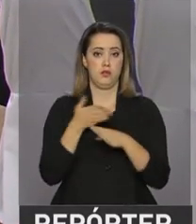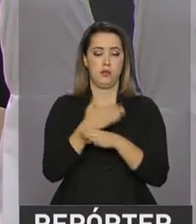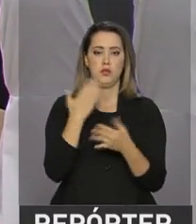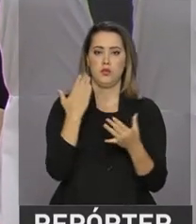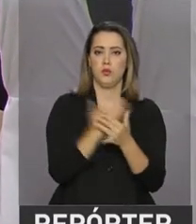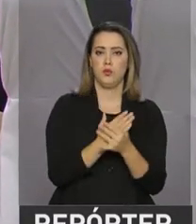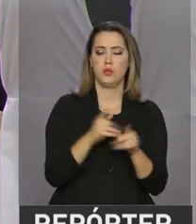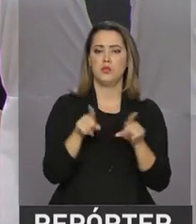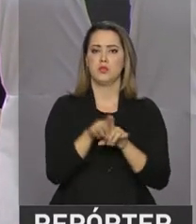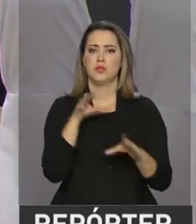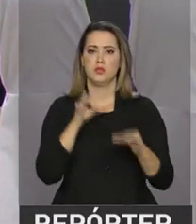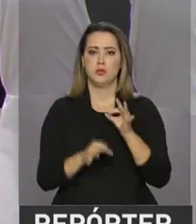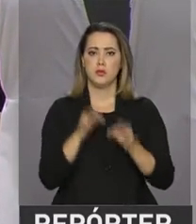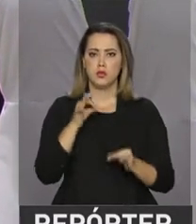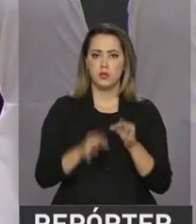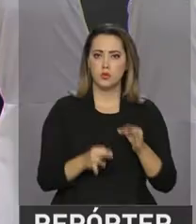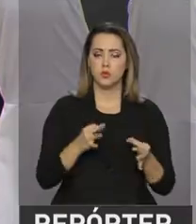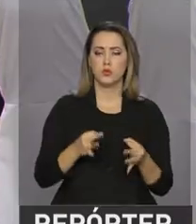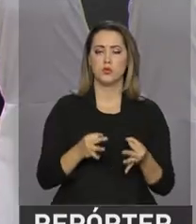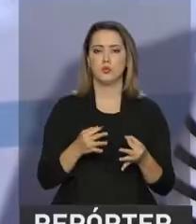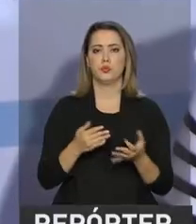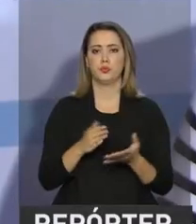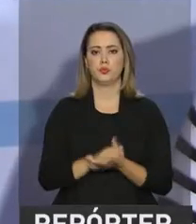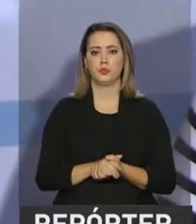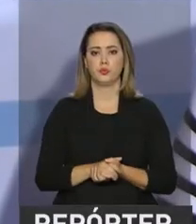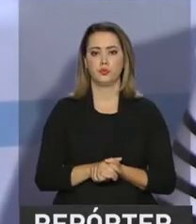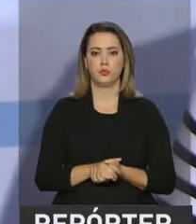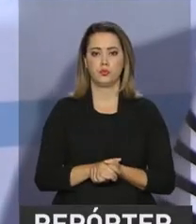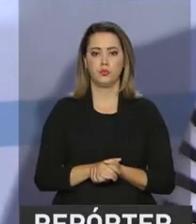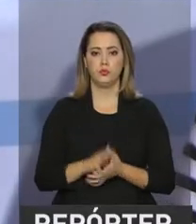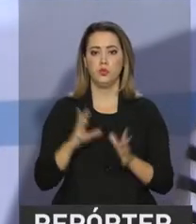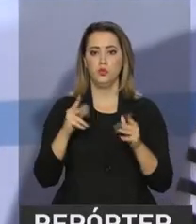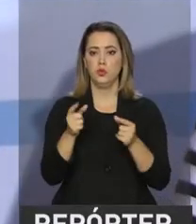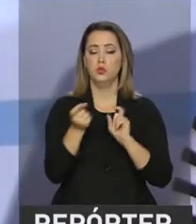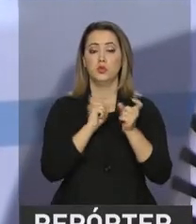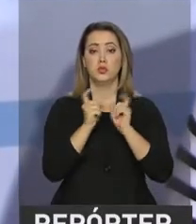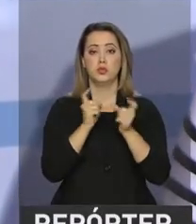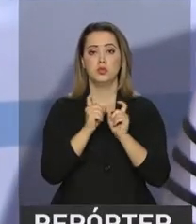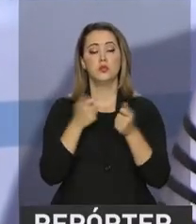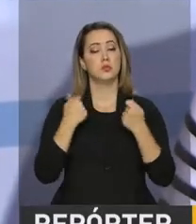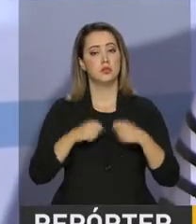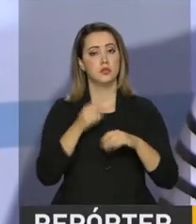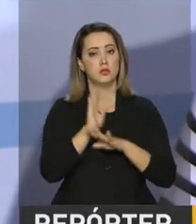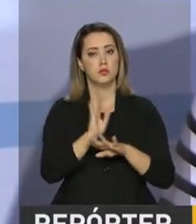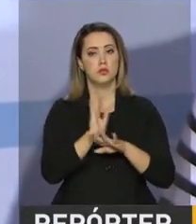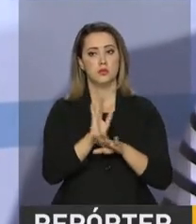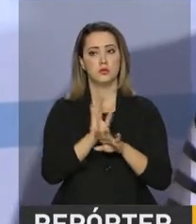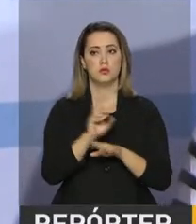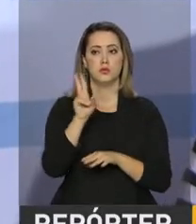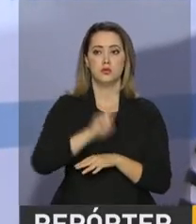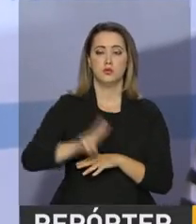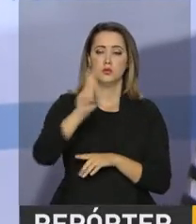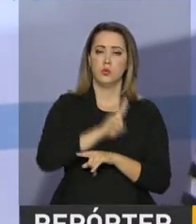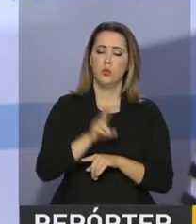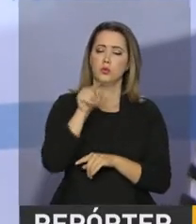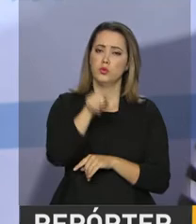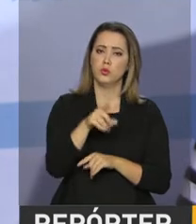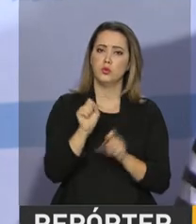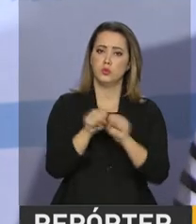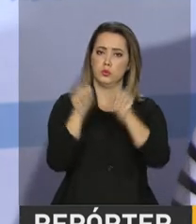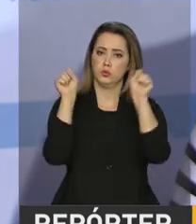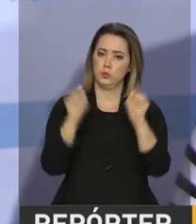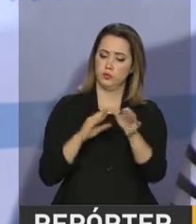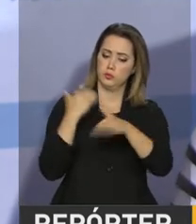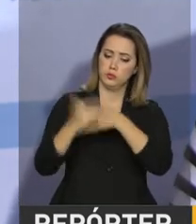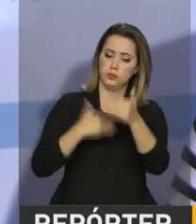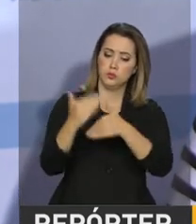além dos juízes que emitem as sentenças todos os gestores então irão contribuir na utilização desses softwares para